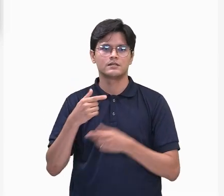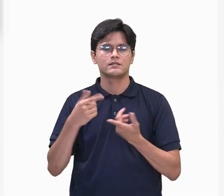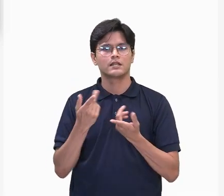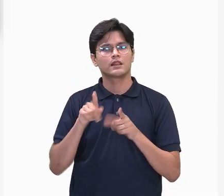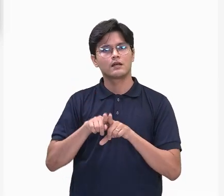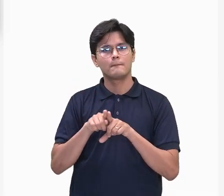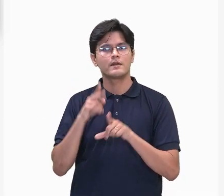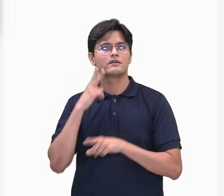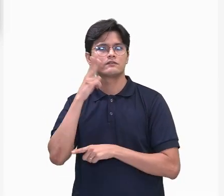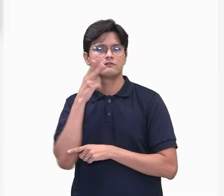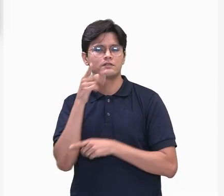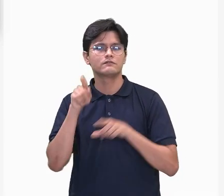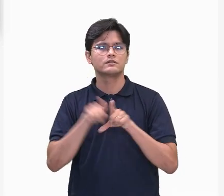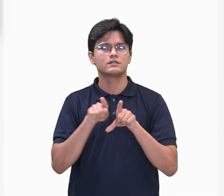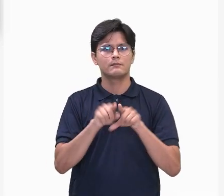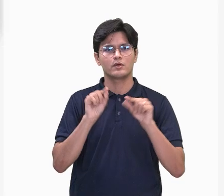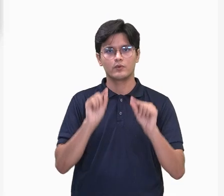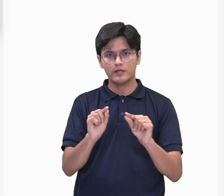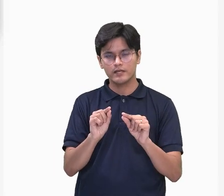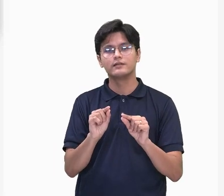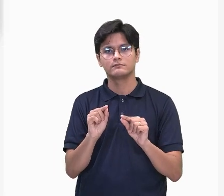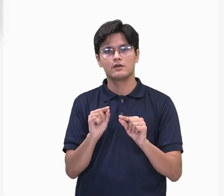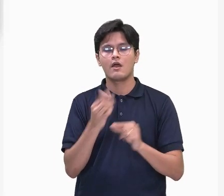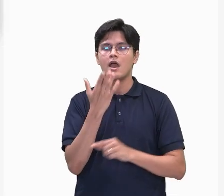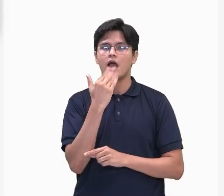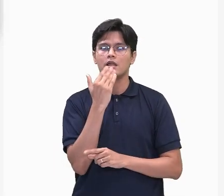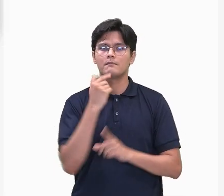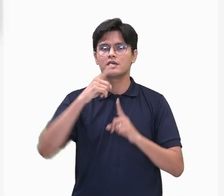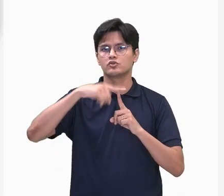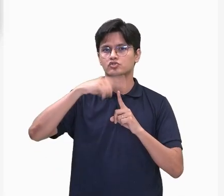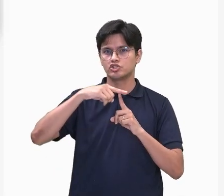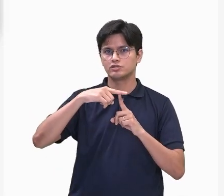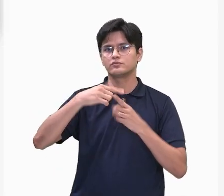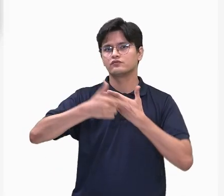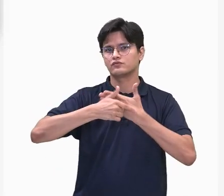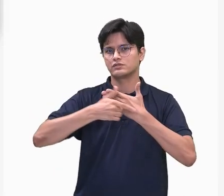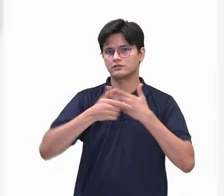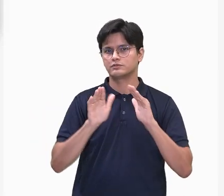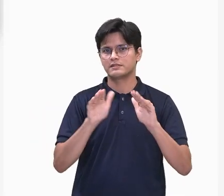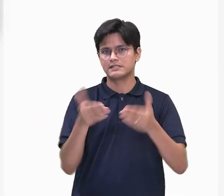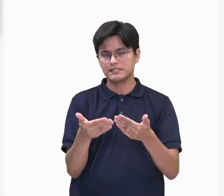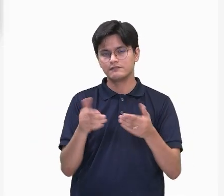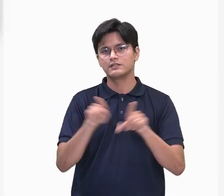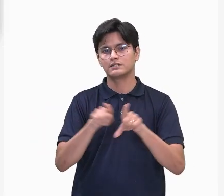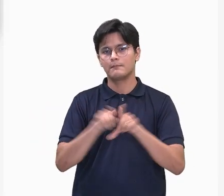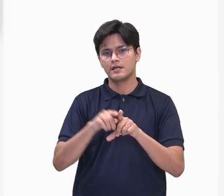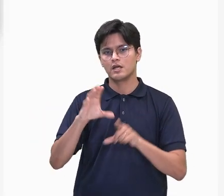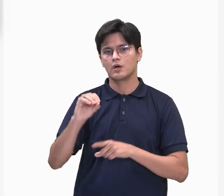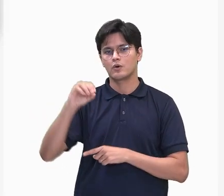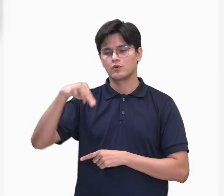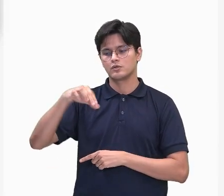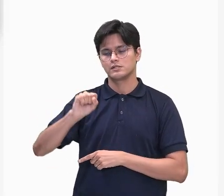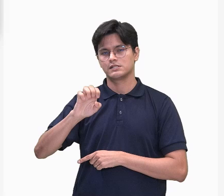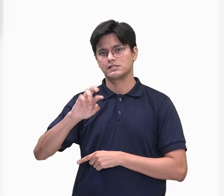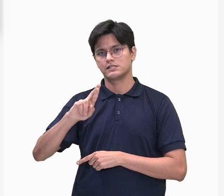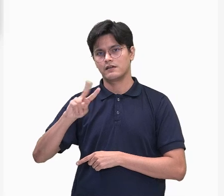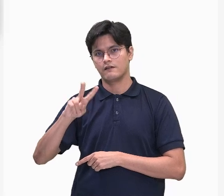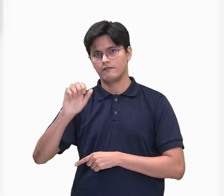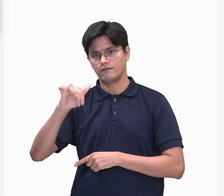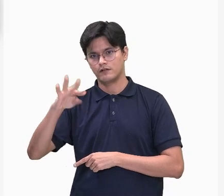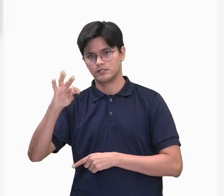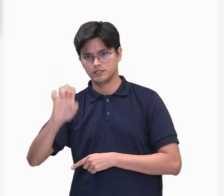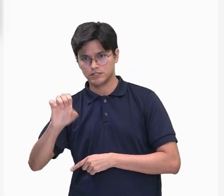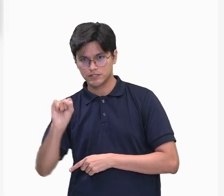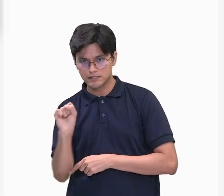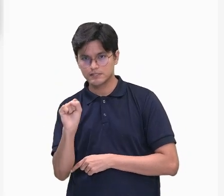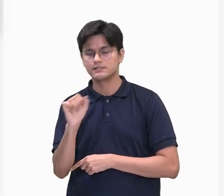produção de alimentos funcionais e conservantes biológicos. Né? Quando a gente vai produzir ali, por exemplo, né, quando a